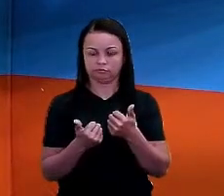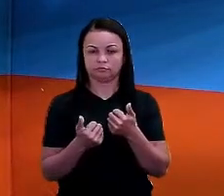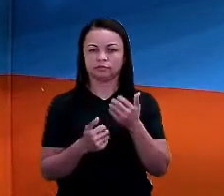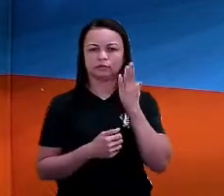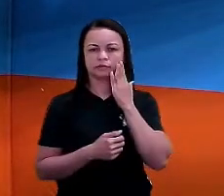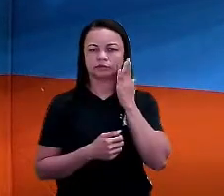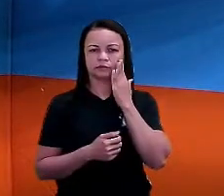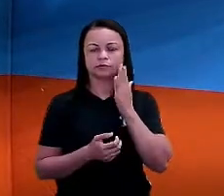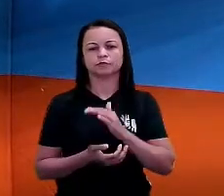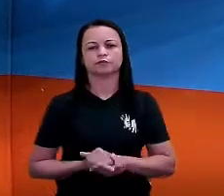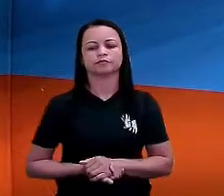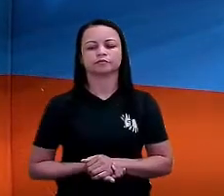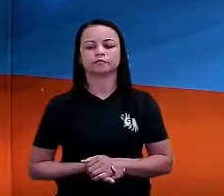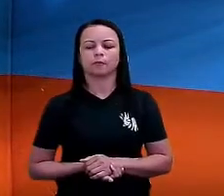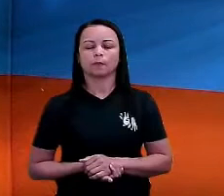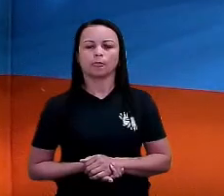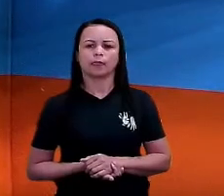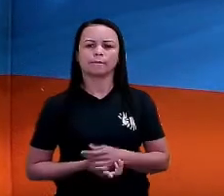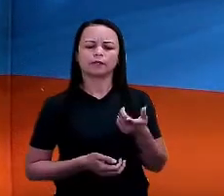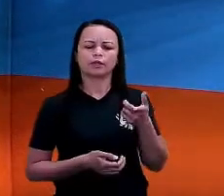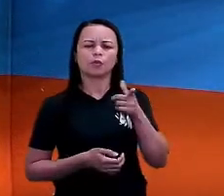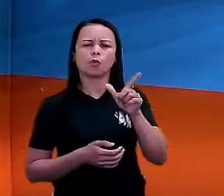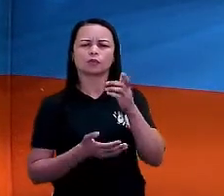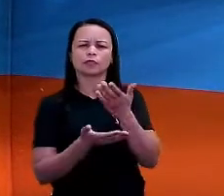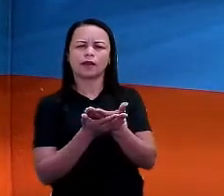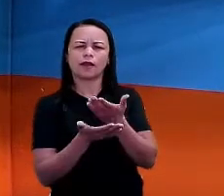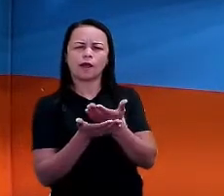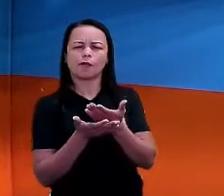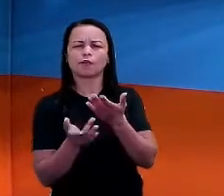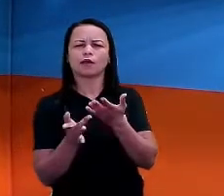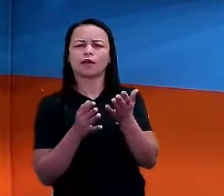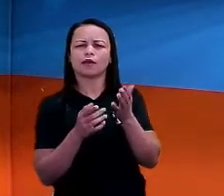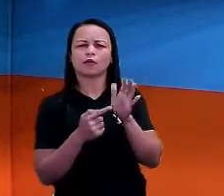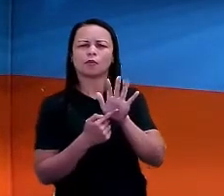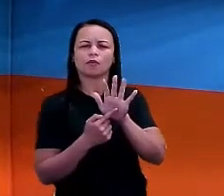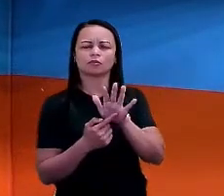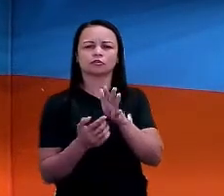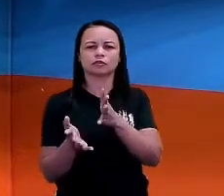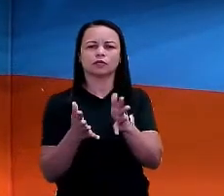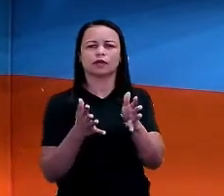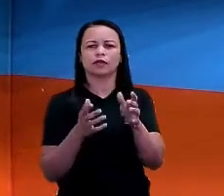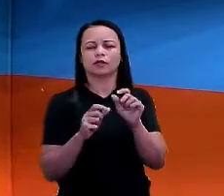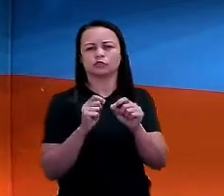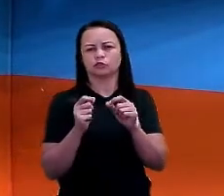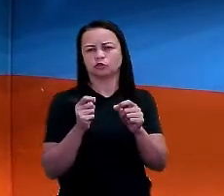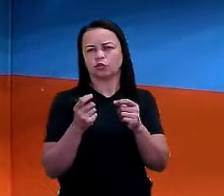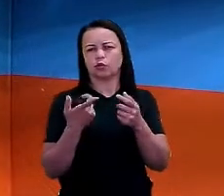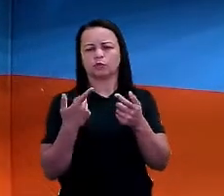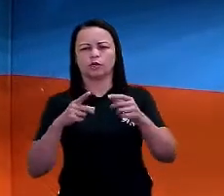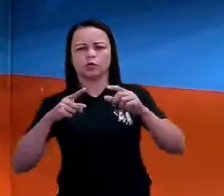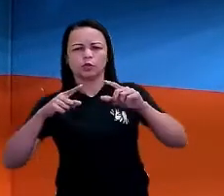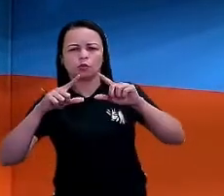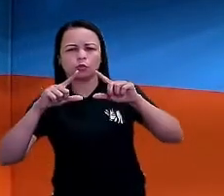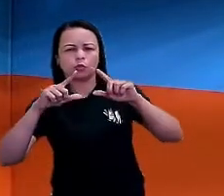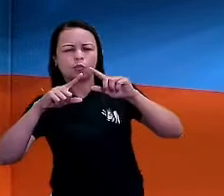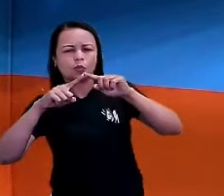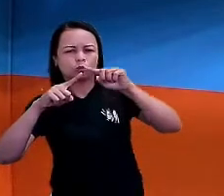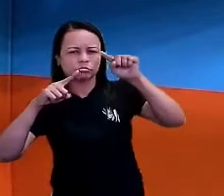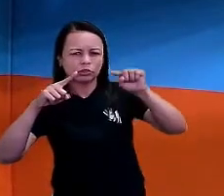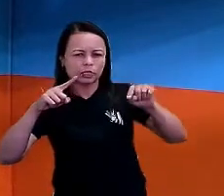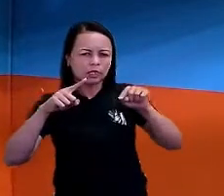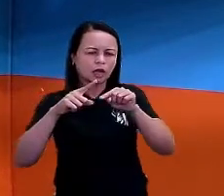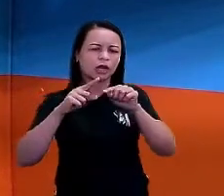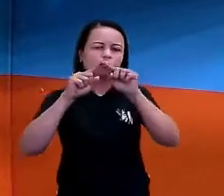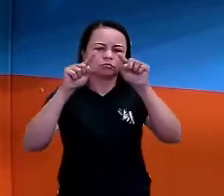entender? Então, se liga aí, acho que em outra aula eu trouxe quais eram esses polígonos, o triângulo, o quadrado, né? O pentágono,